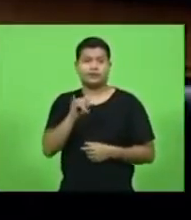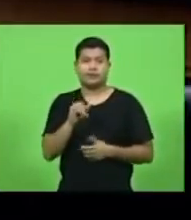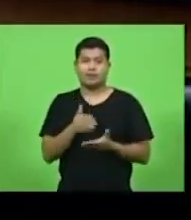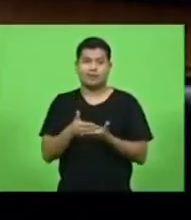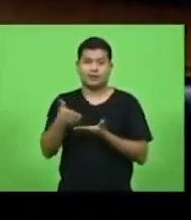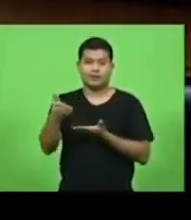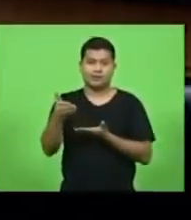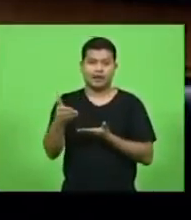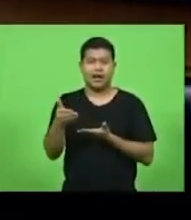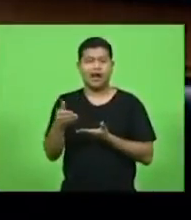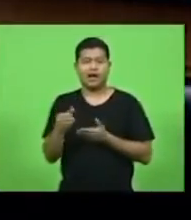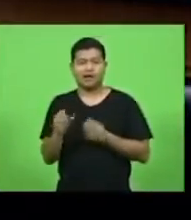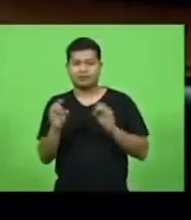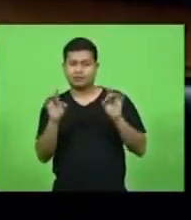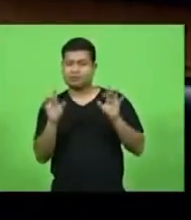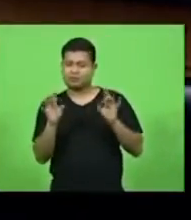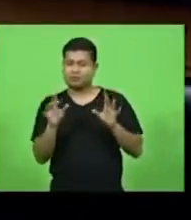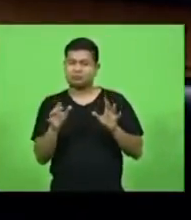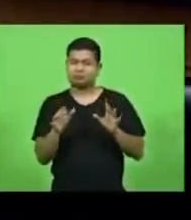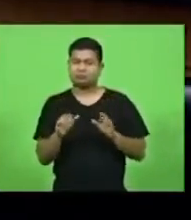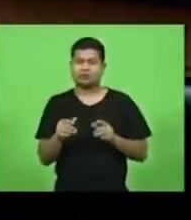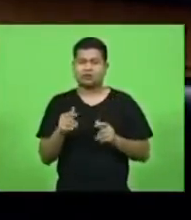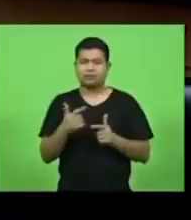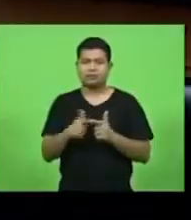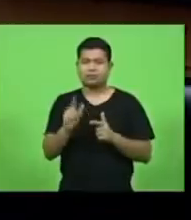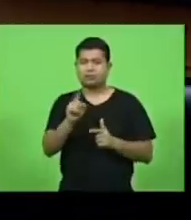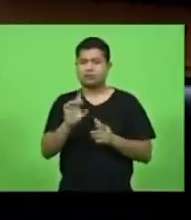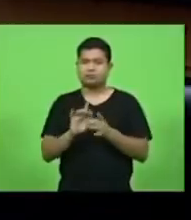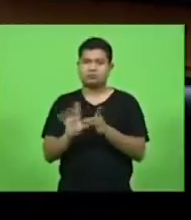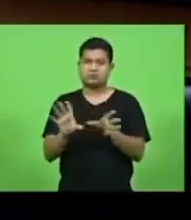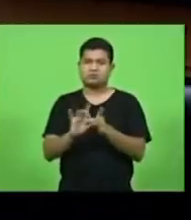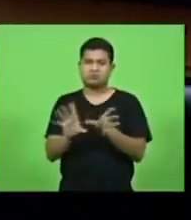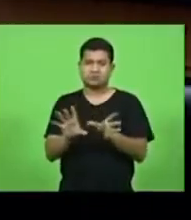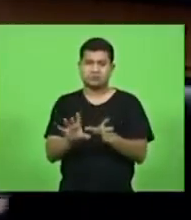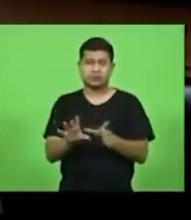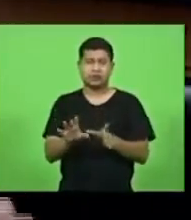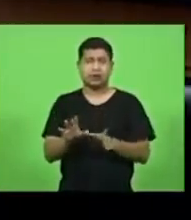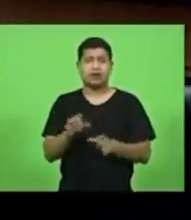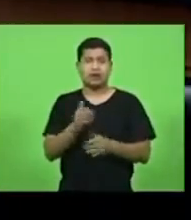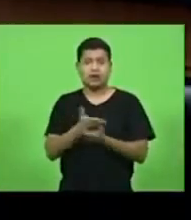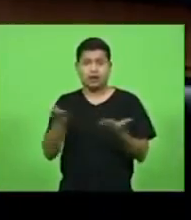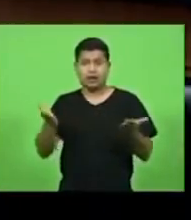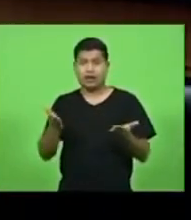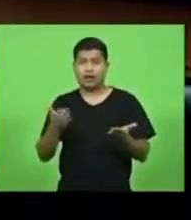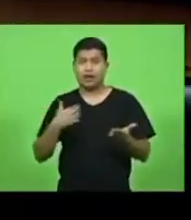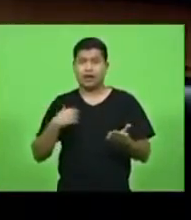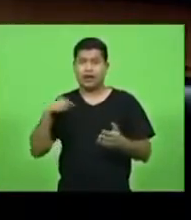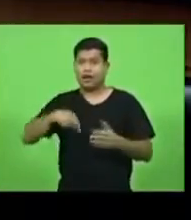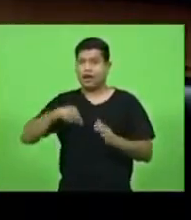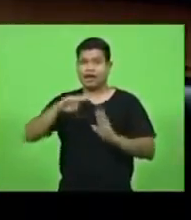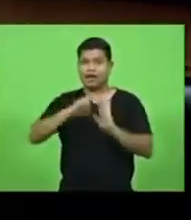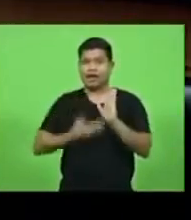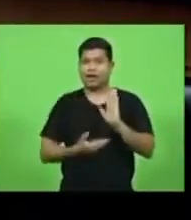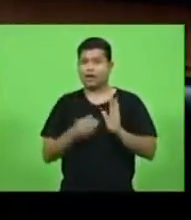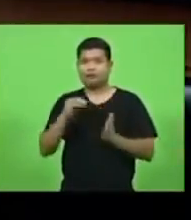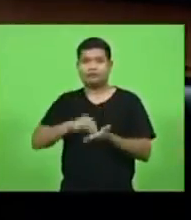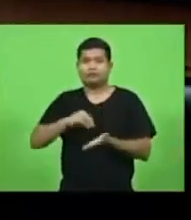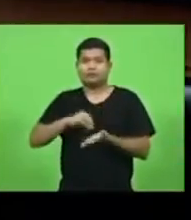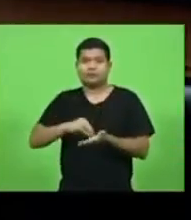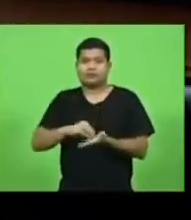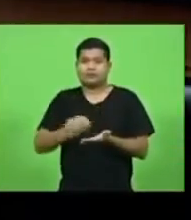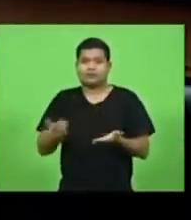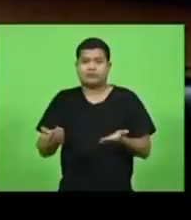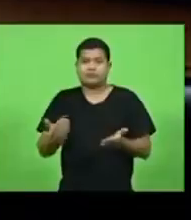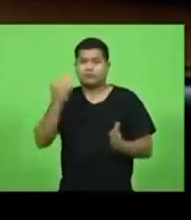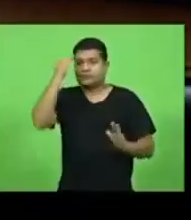para projetos que estão com diligenciamento nas comissões, aqui não tem mais regra, não tem regramento.